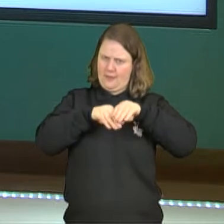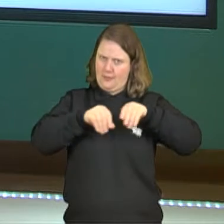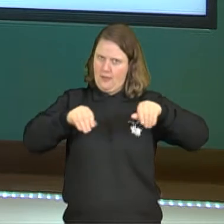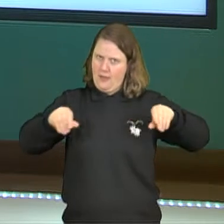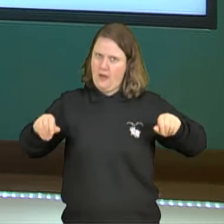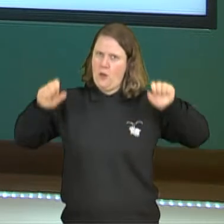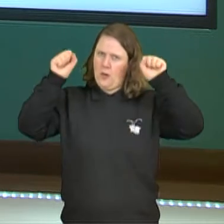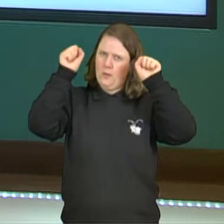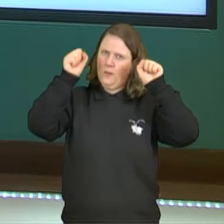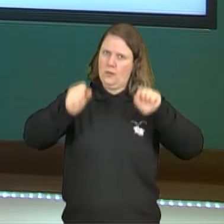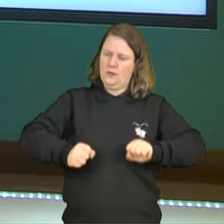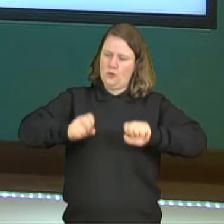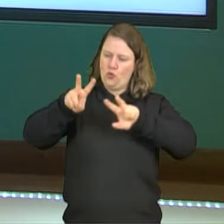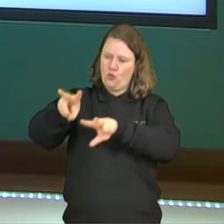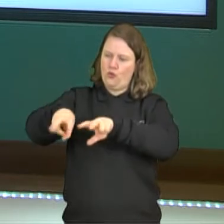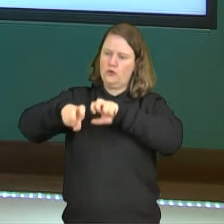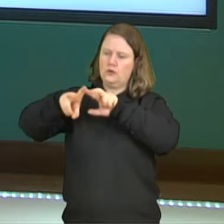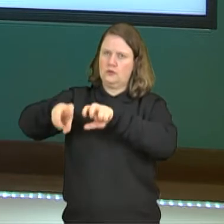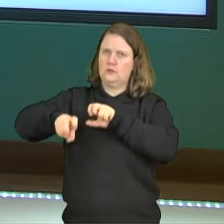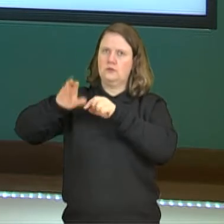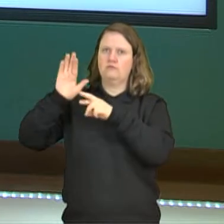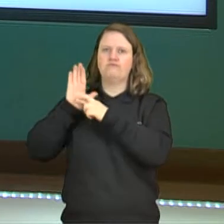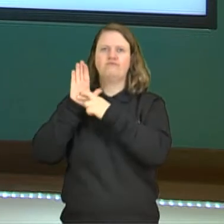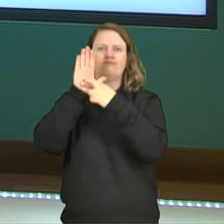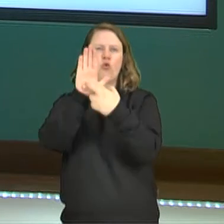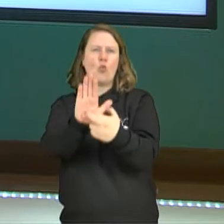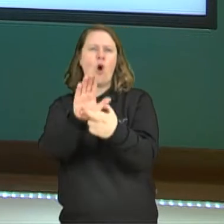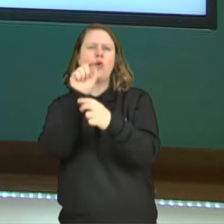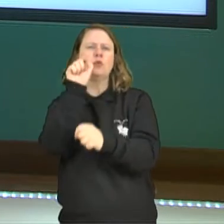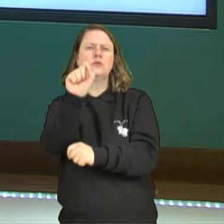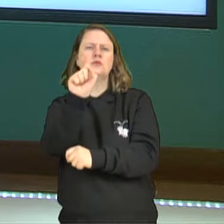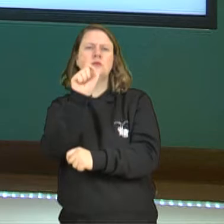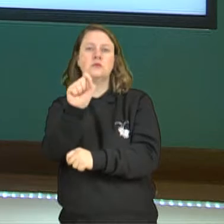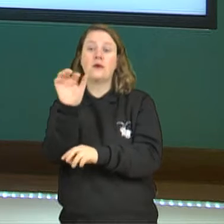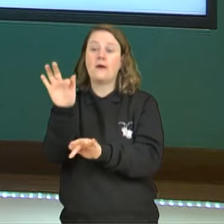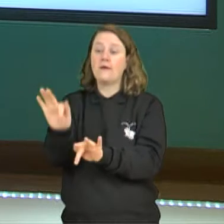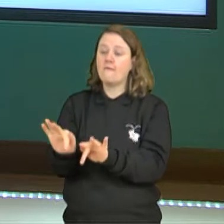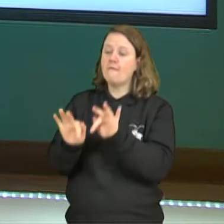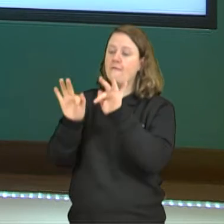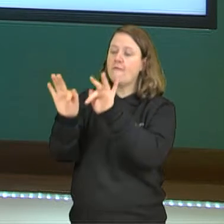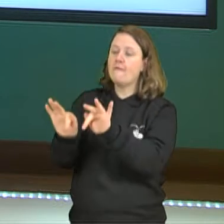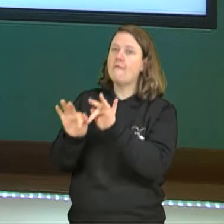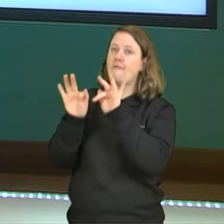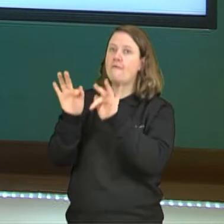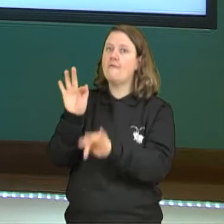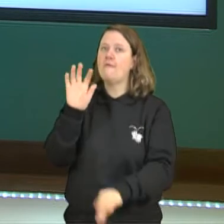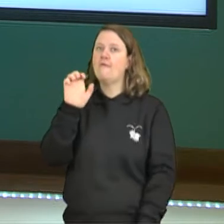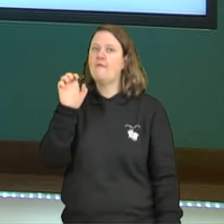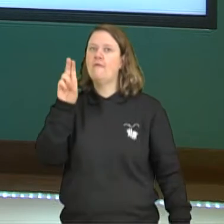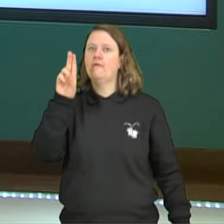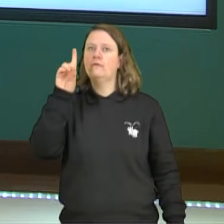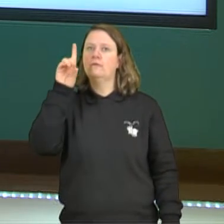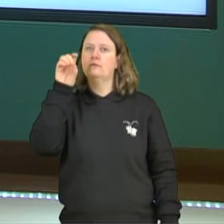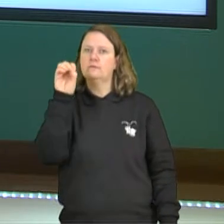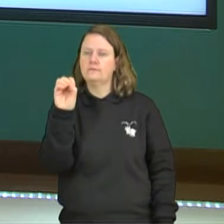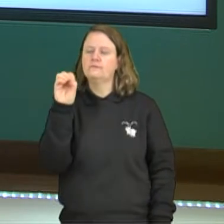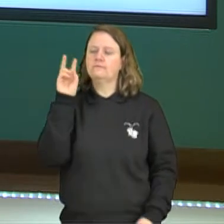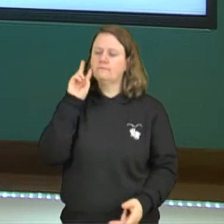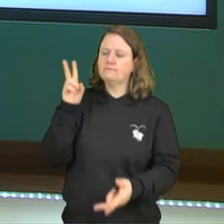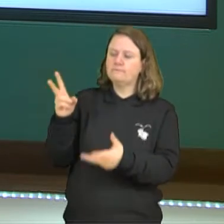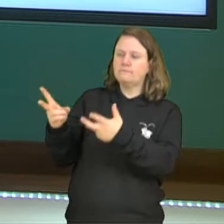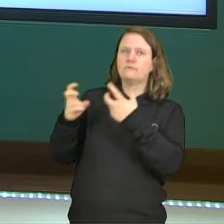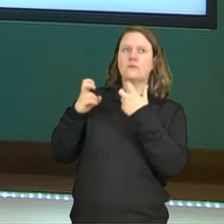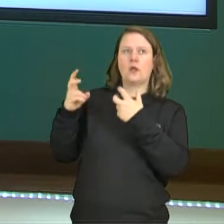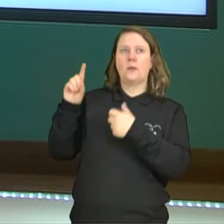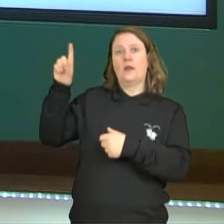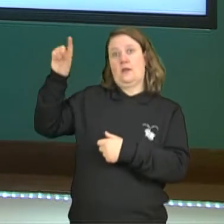principal atividade econômica, a representação aqui de um feudo, né? E a gente percebe a atividade econômica aqui,